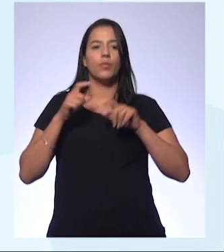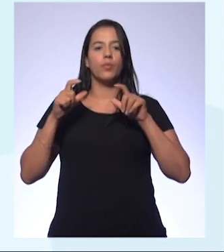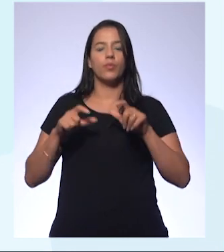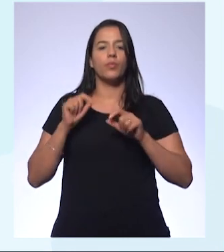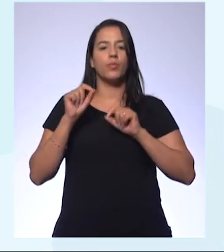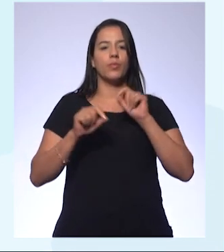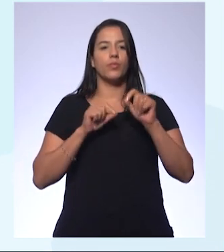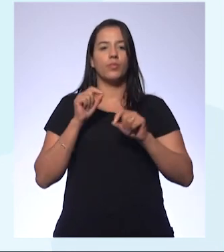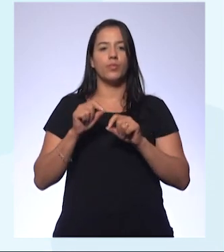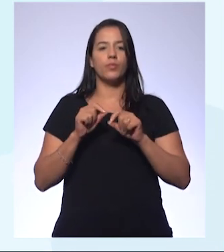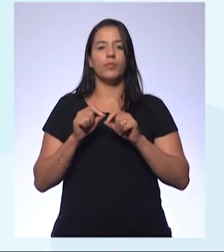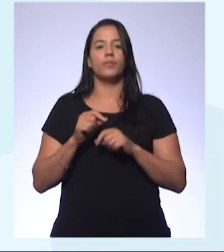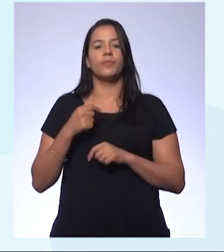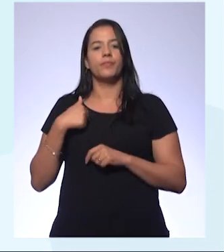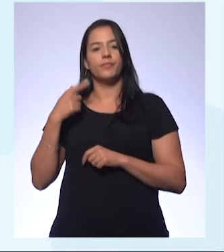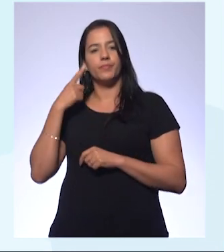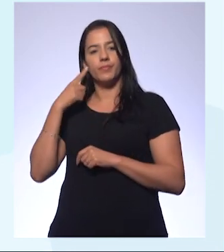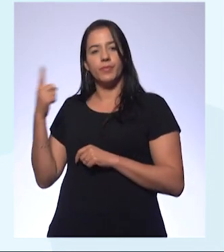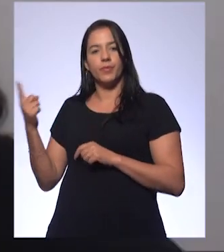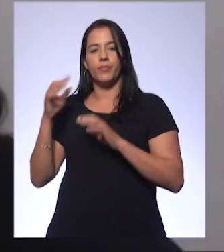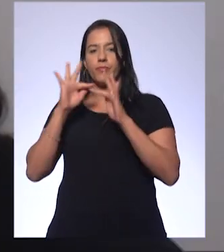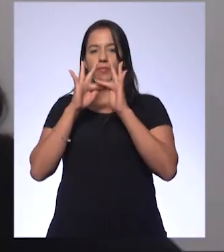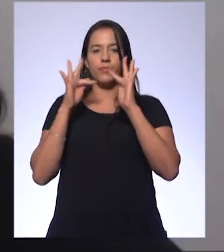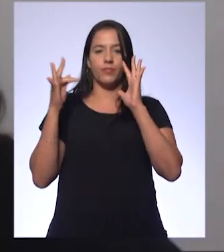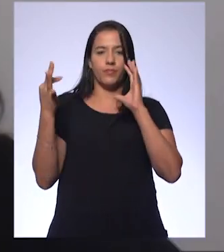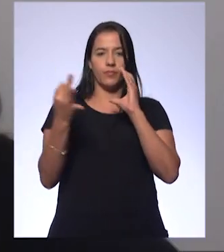e do que é o genótipo, certo?